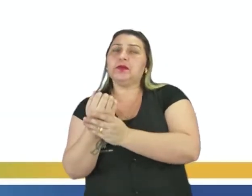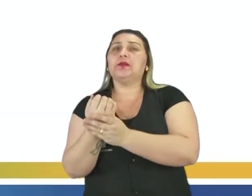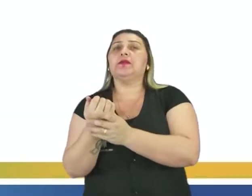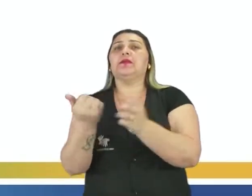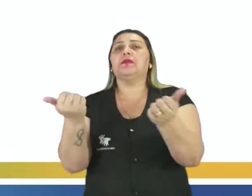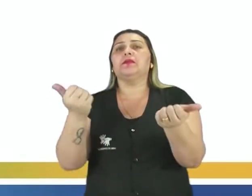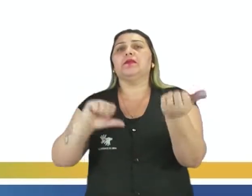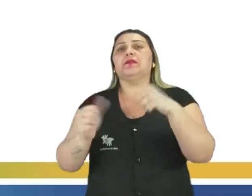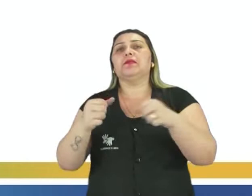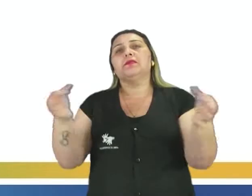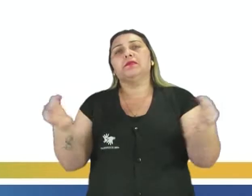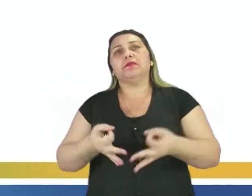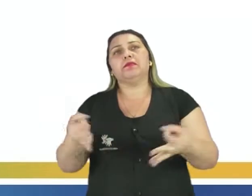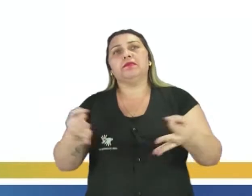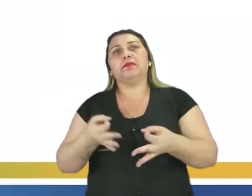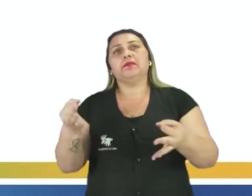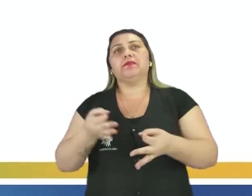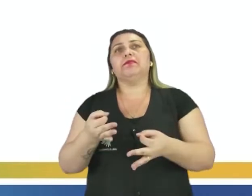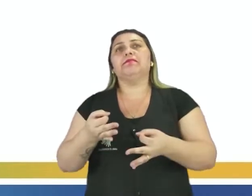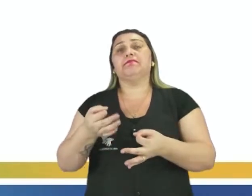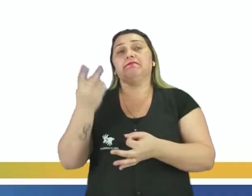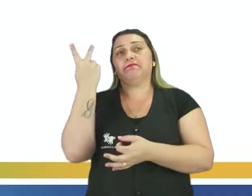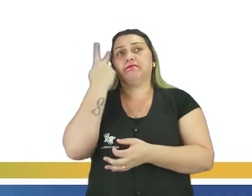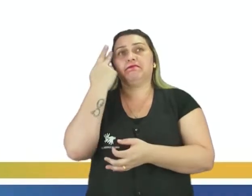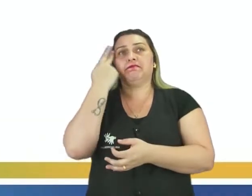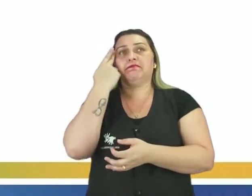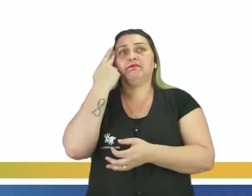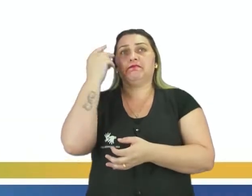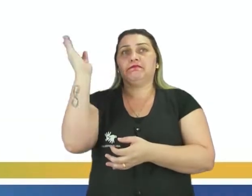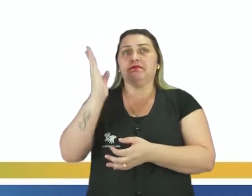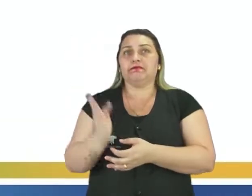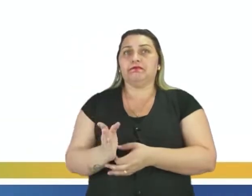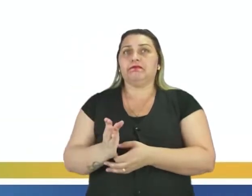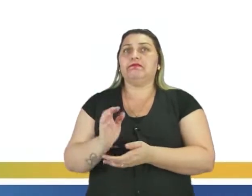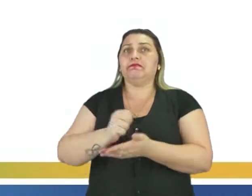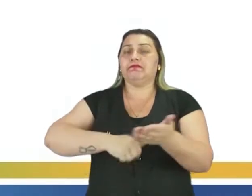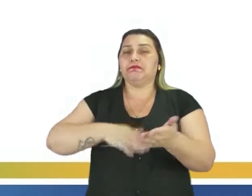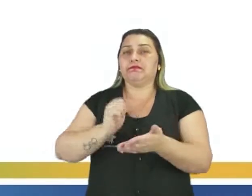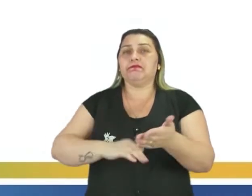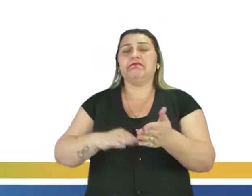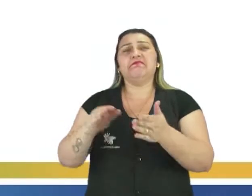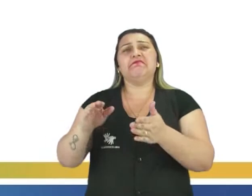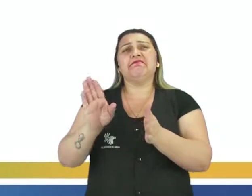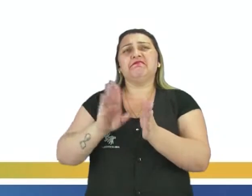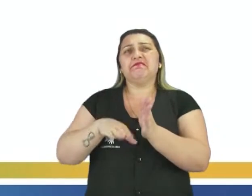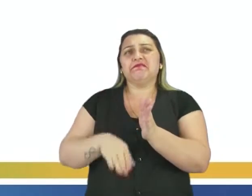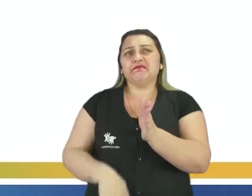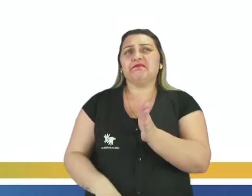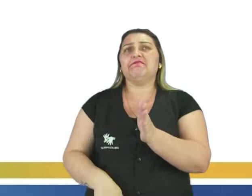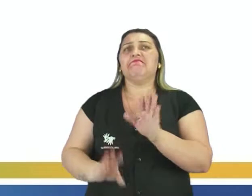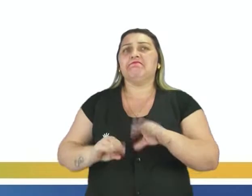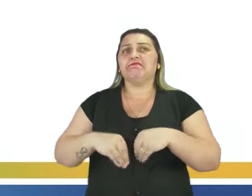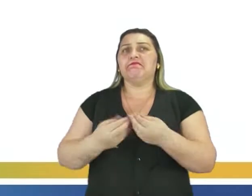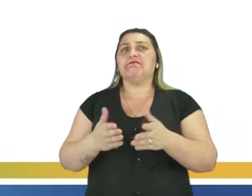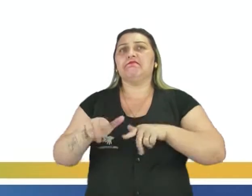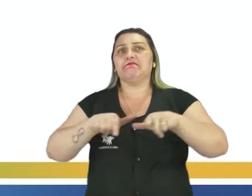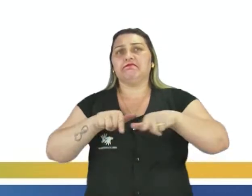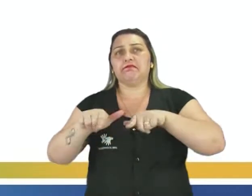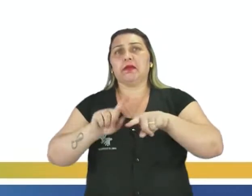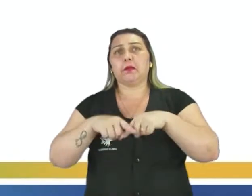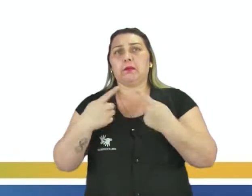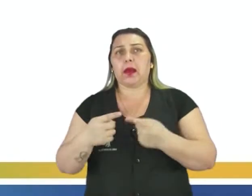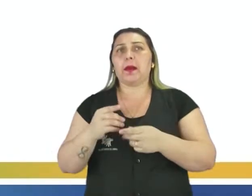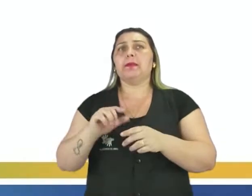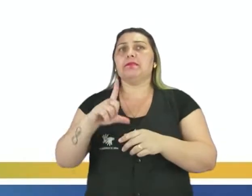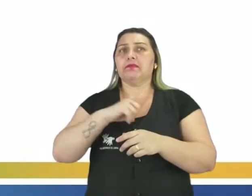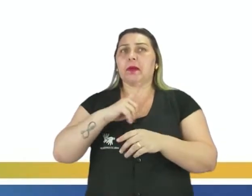ou produzir as matérias-primas sobre o meio natural. No Brasil, é uma das atividades que menos oferece empregos, mas é uma